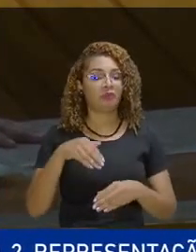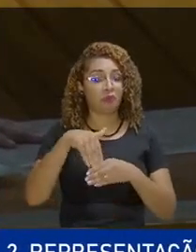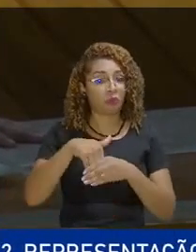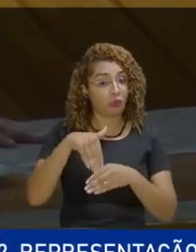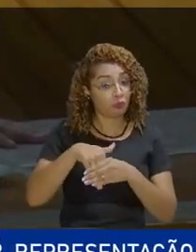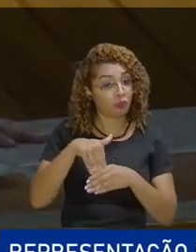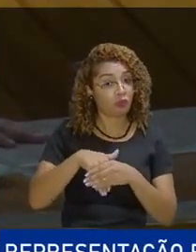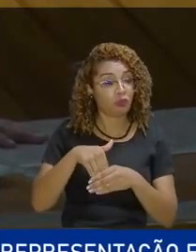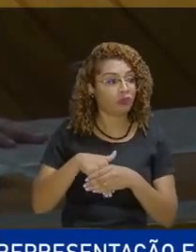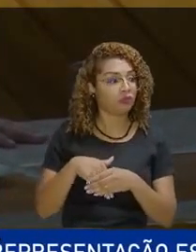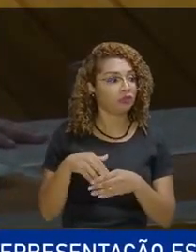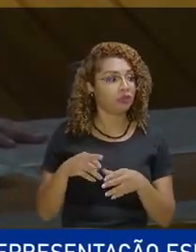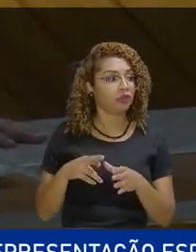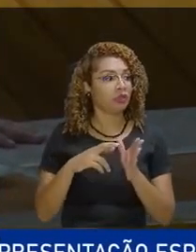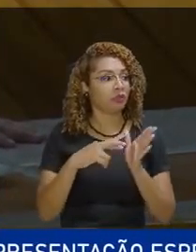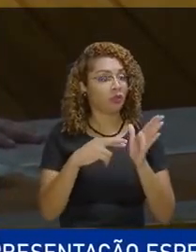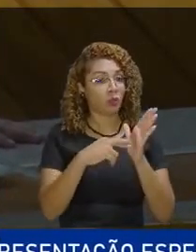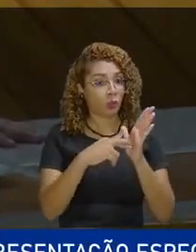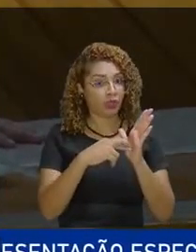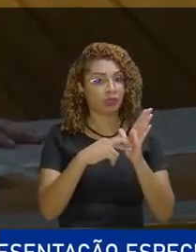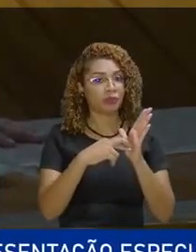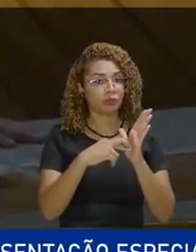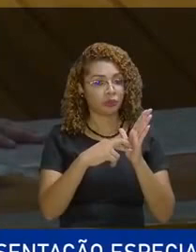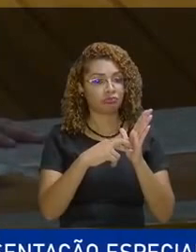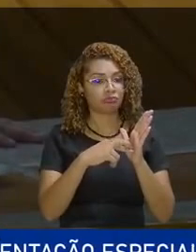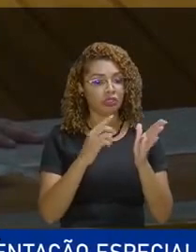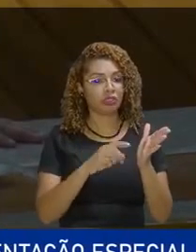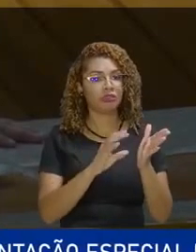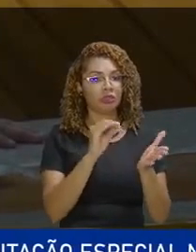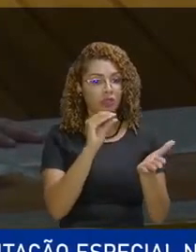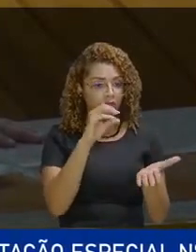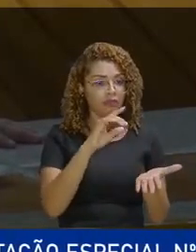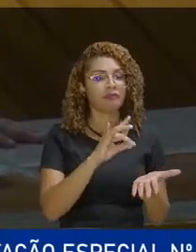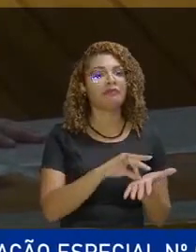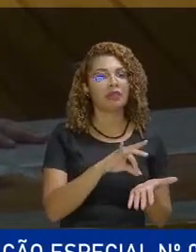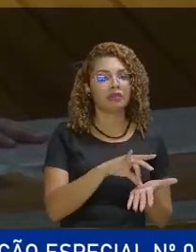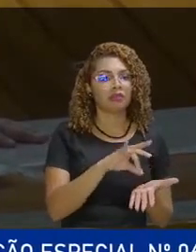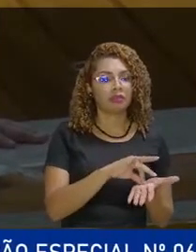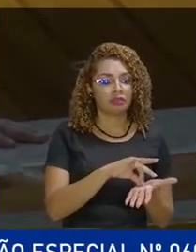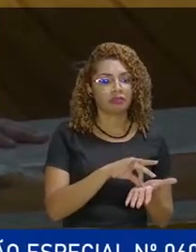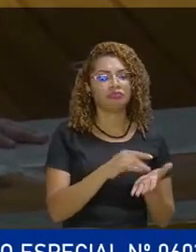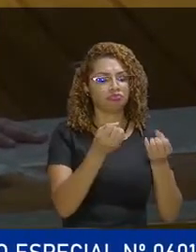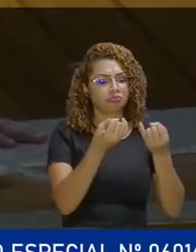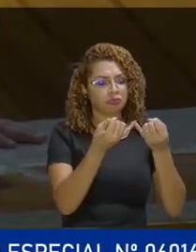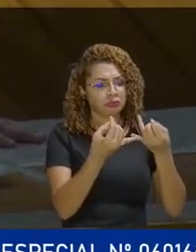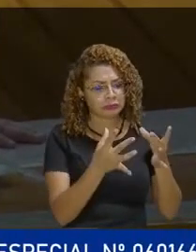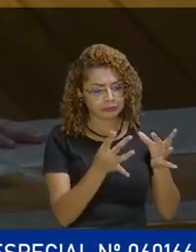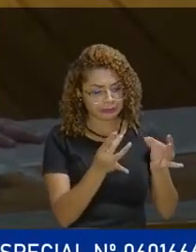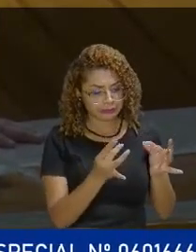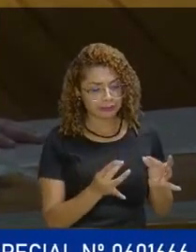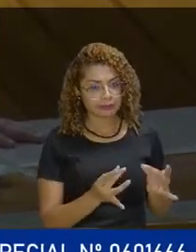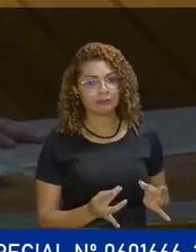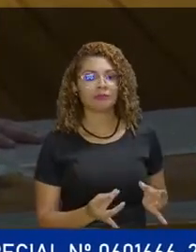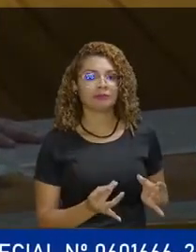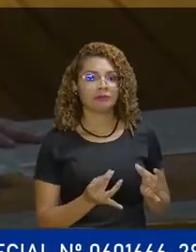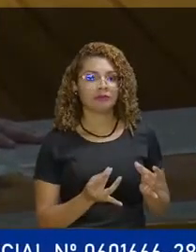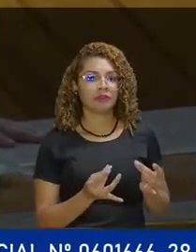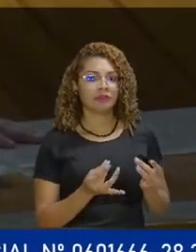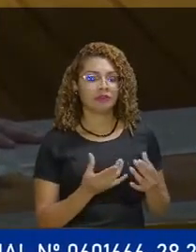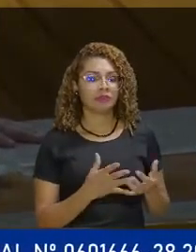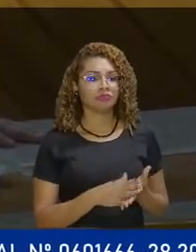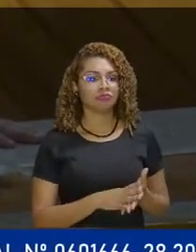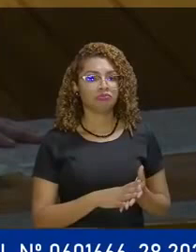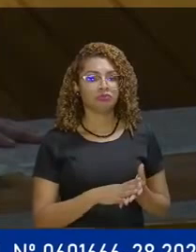eminente relator foi muito consistente, muito substancioso. Ele fez ponto a ponto